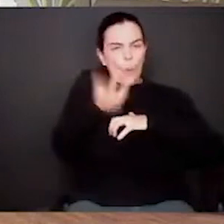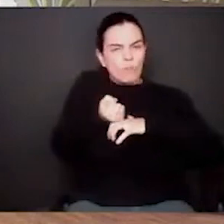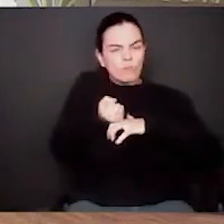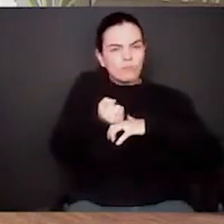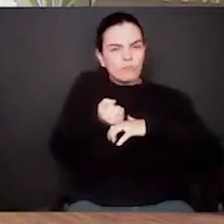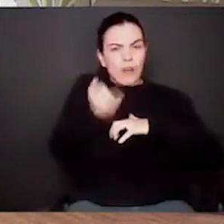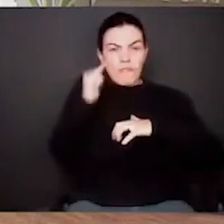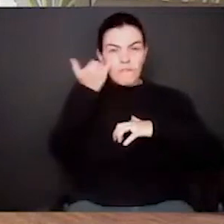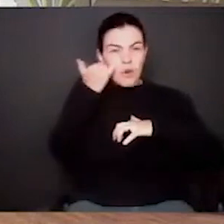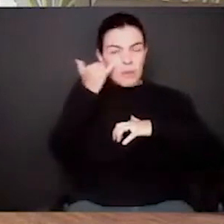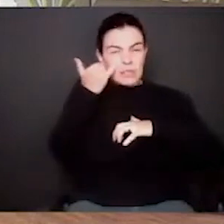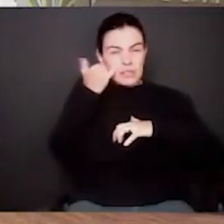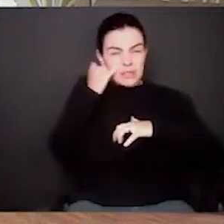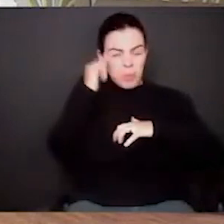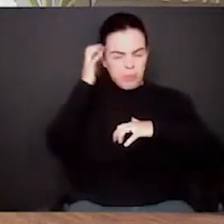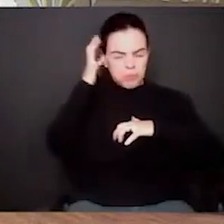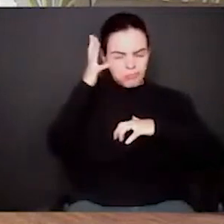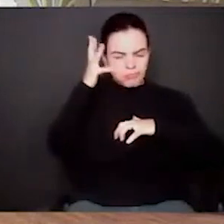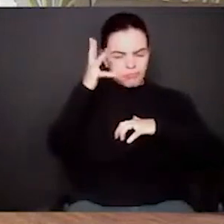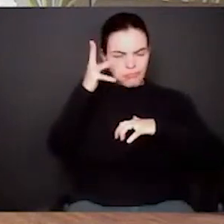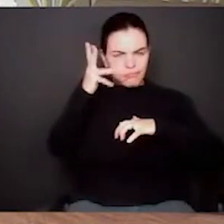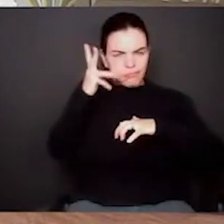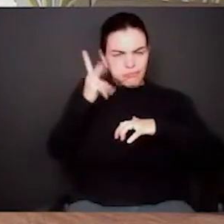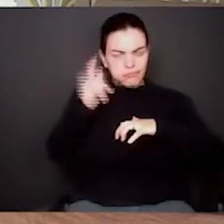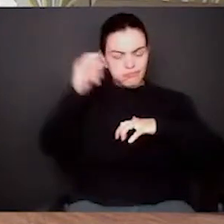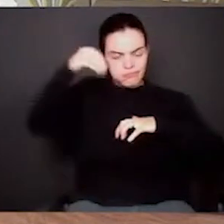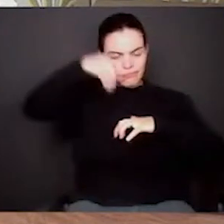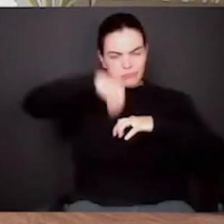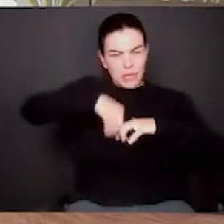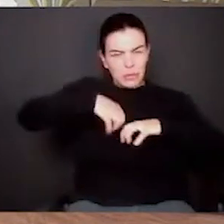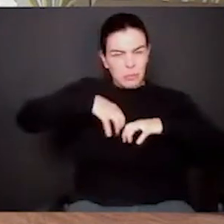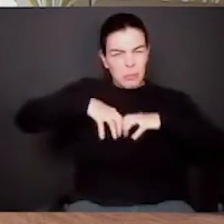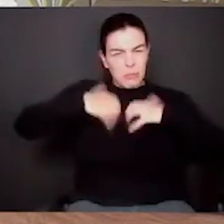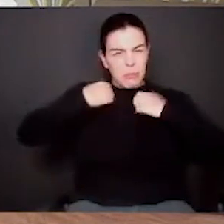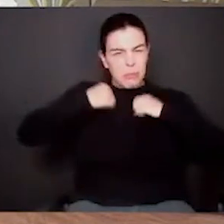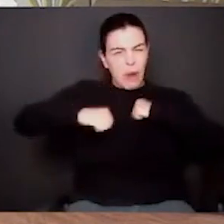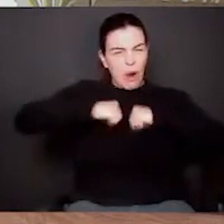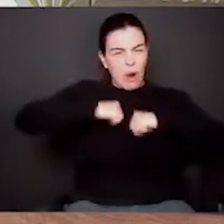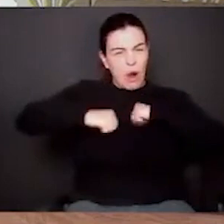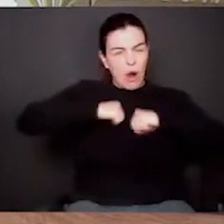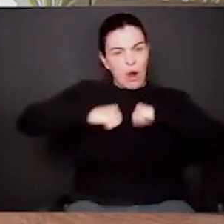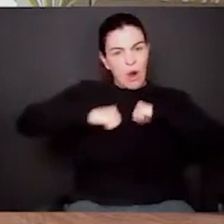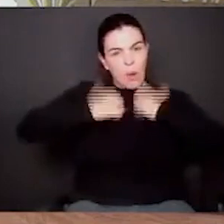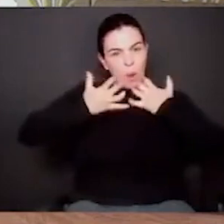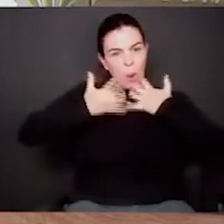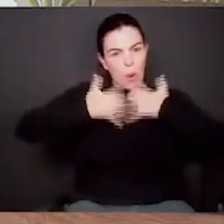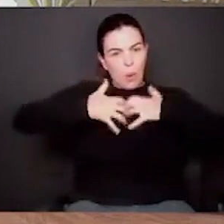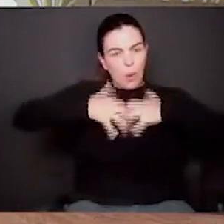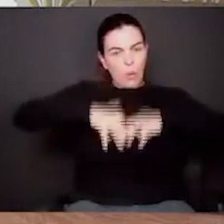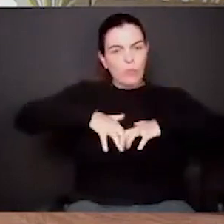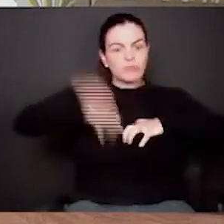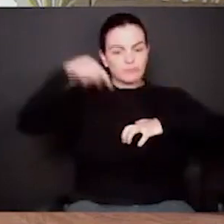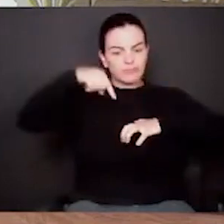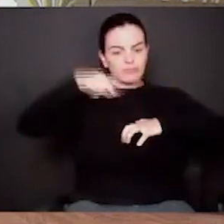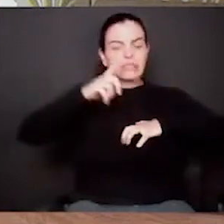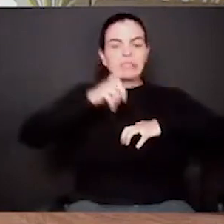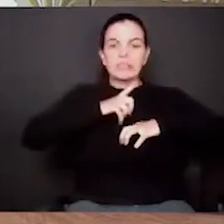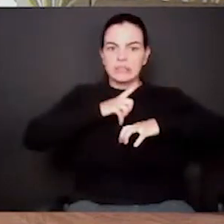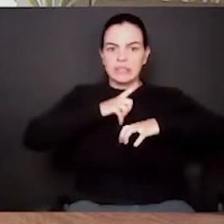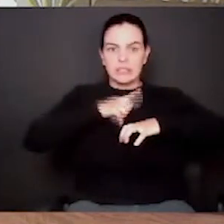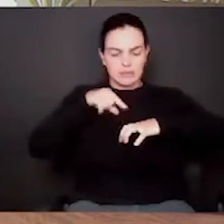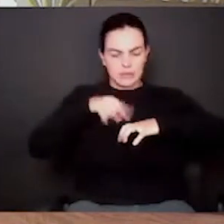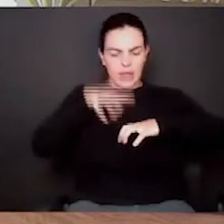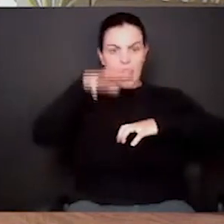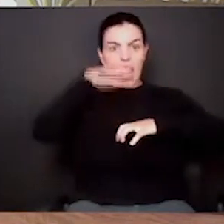quinquilhões de informações por segundo, porque ele tem uma atenção que jamais pode ser repetida em outra